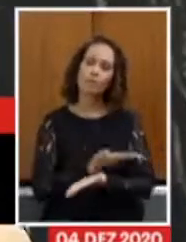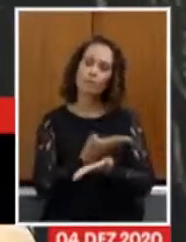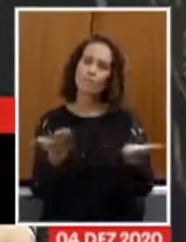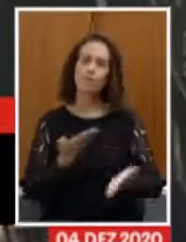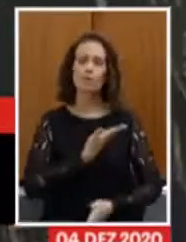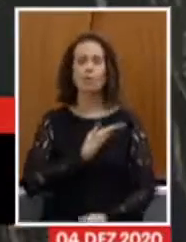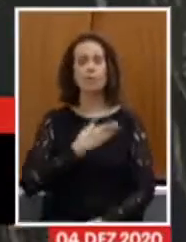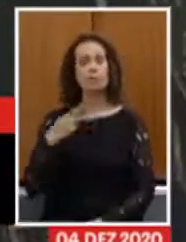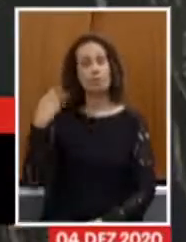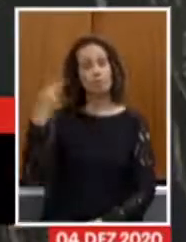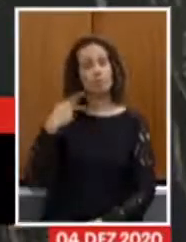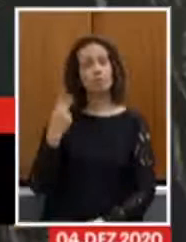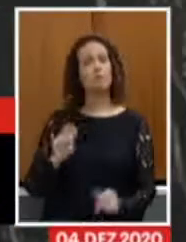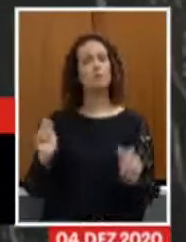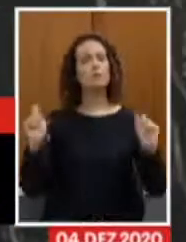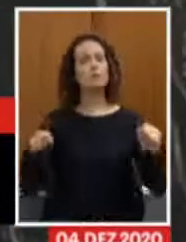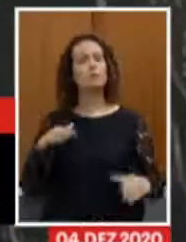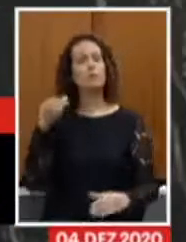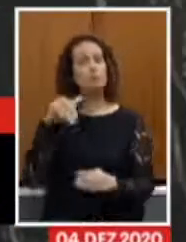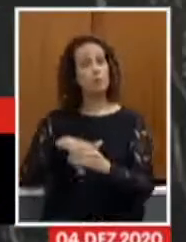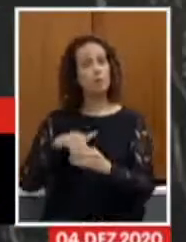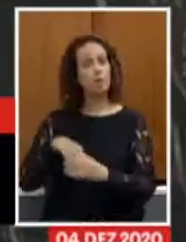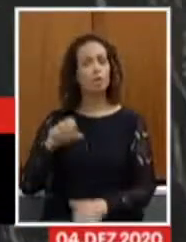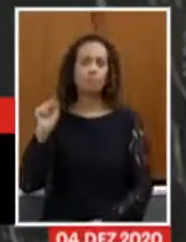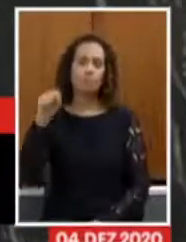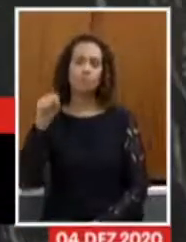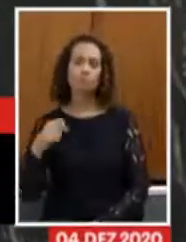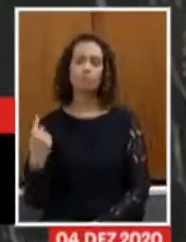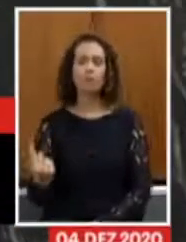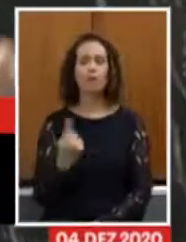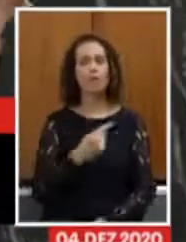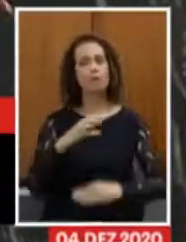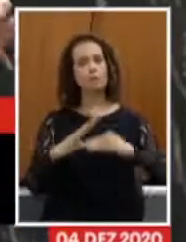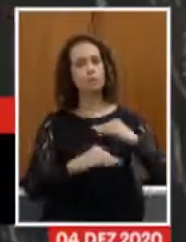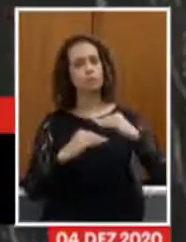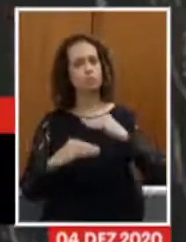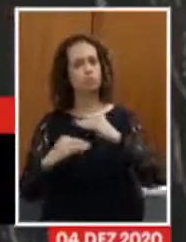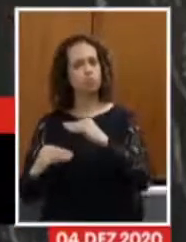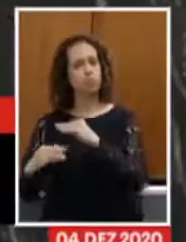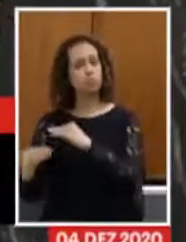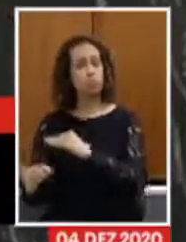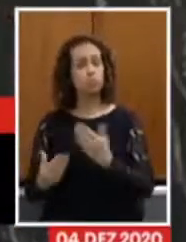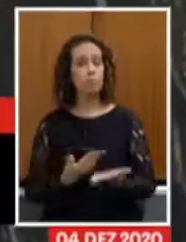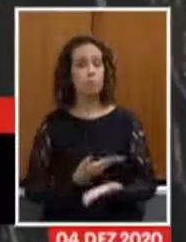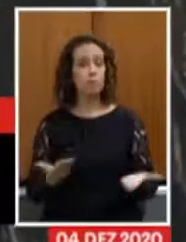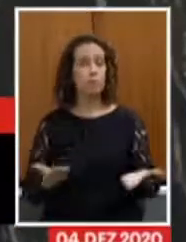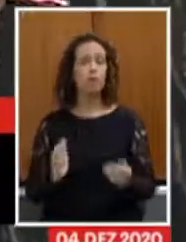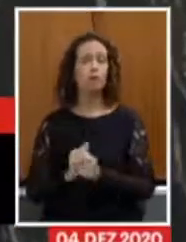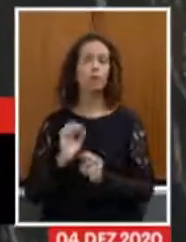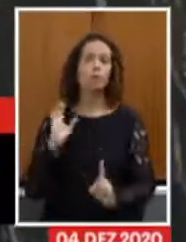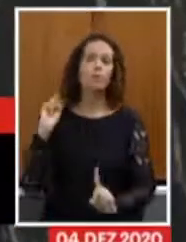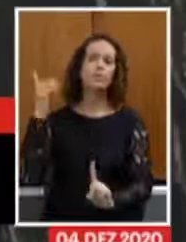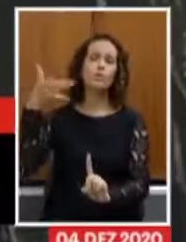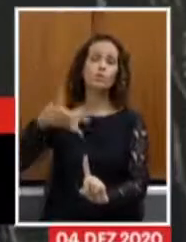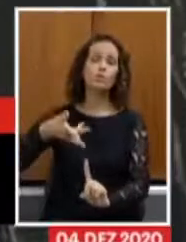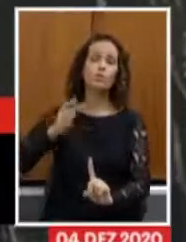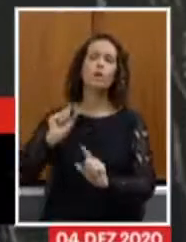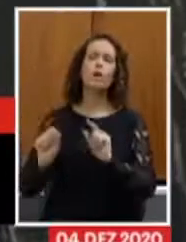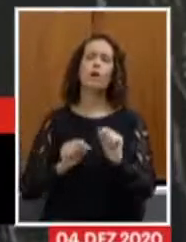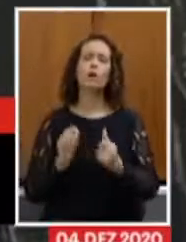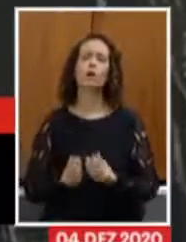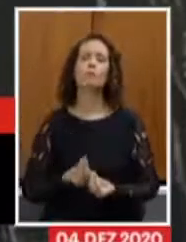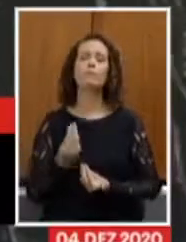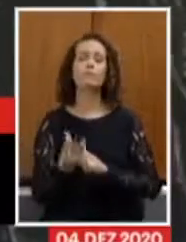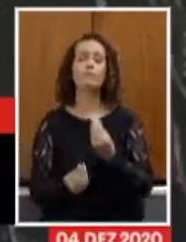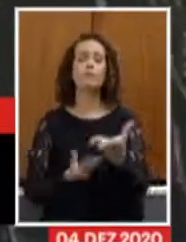parlamentares que possamos votar favoravelmente a cada uma dessas emendas, que elas vão destinar recursos para exatamente as